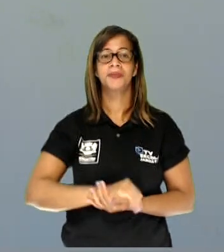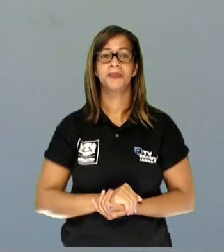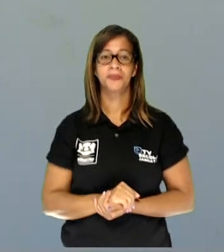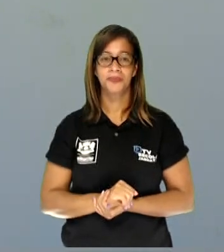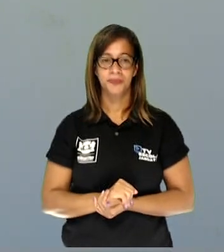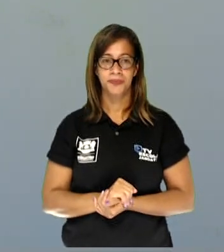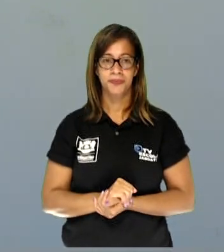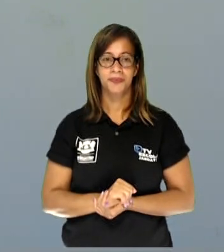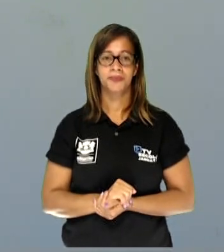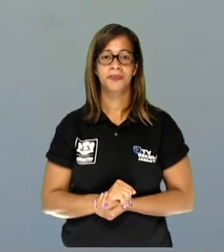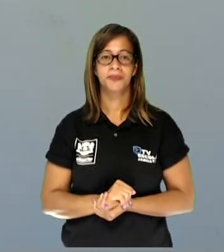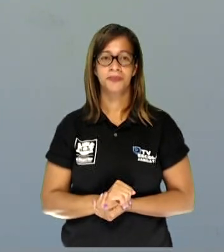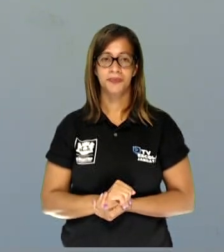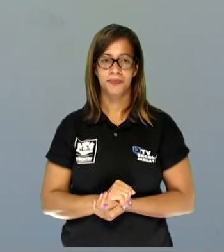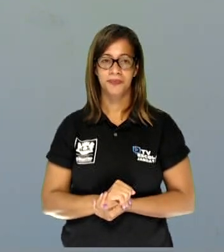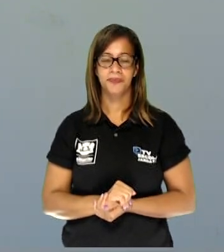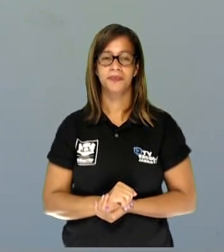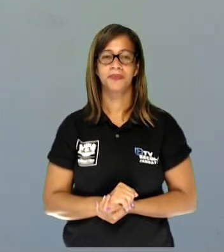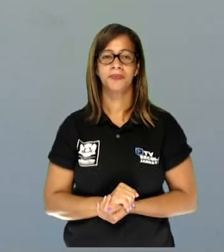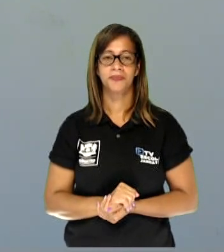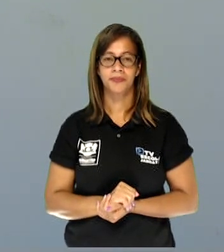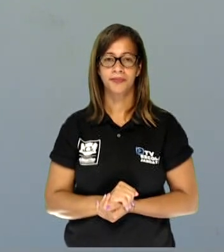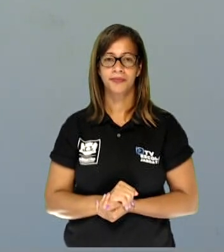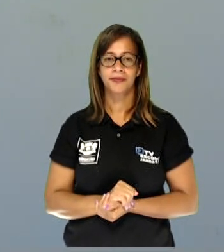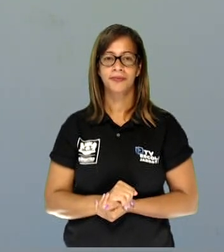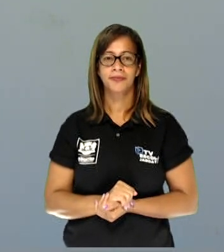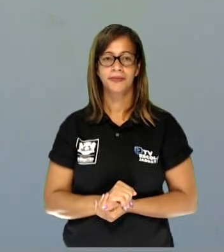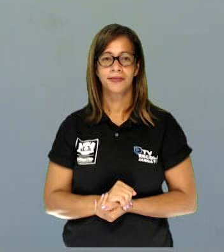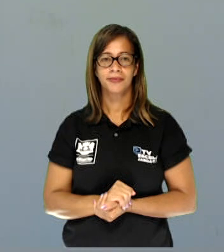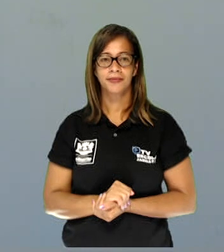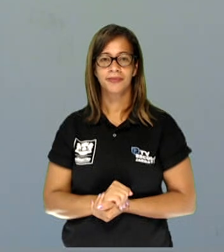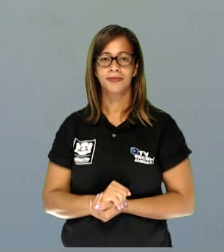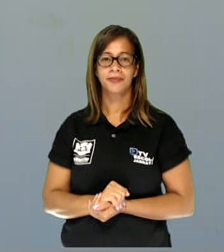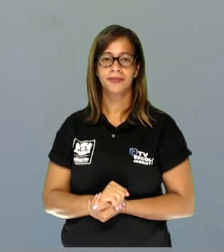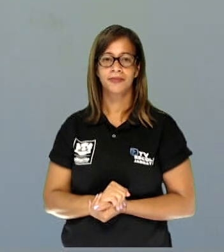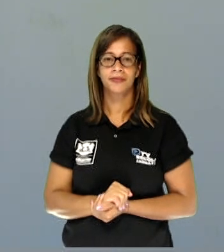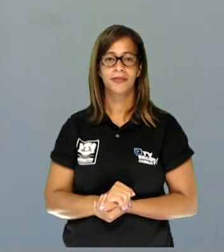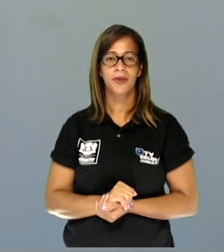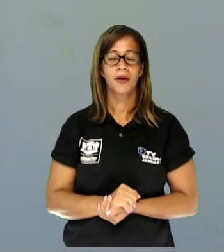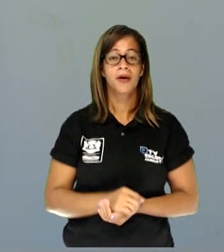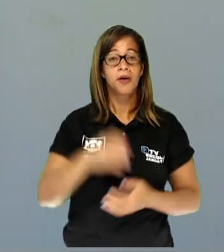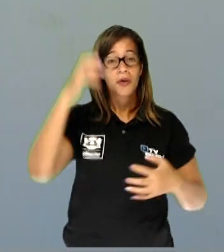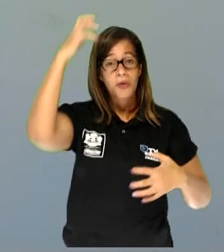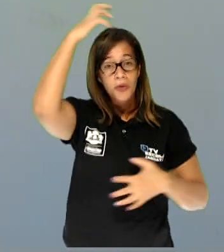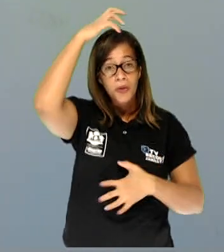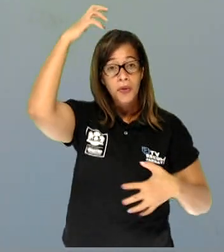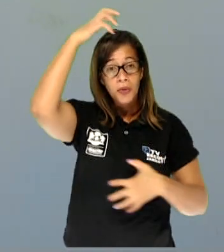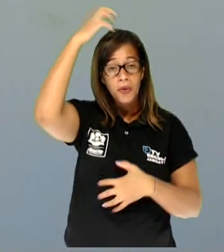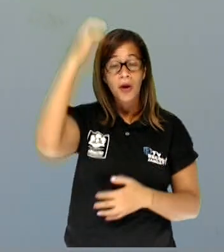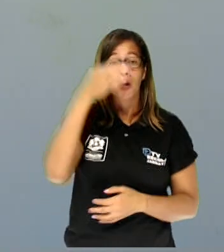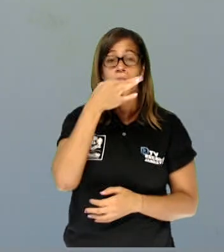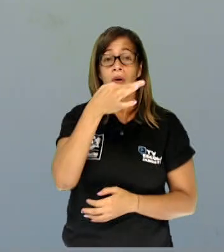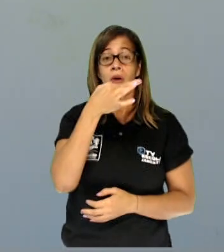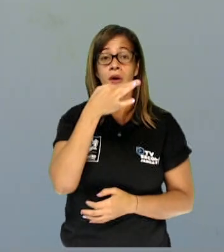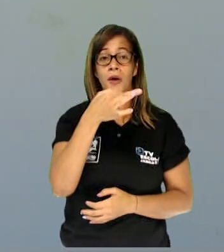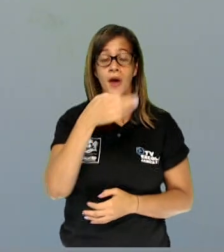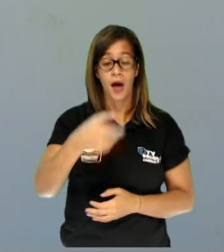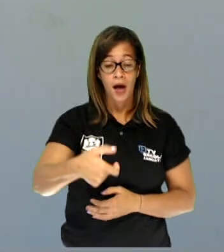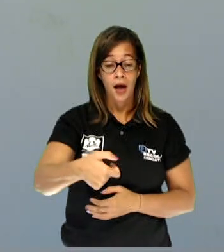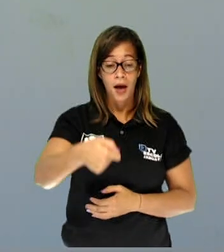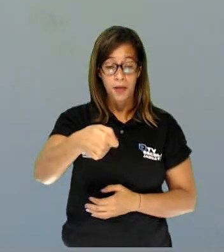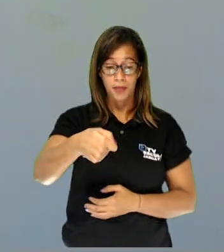lembra? Meio-dia. Meio-dia. Macaco assobia. Panela que a gente